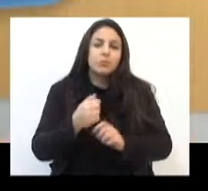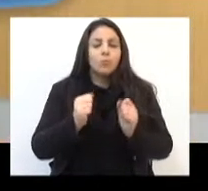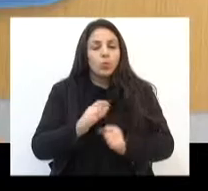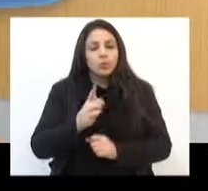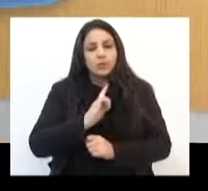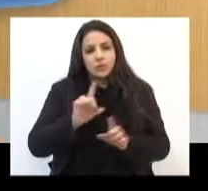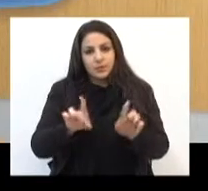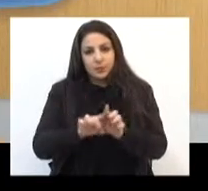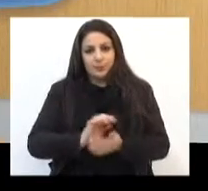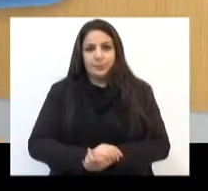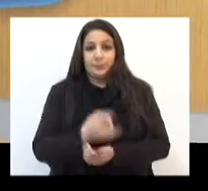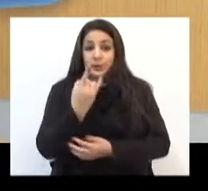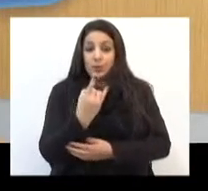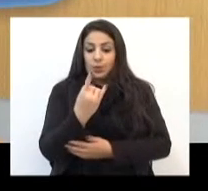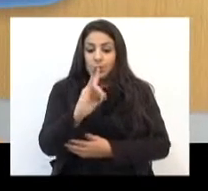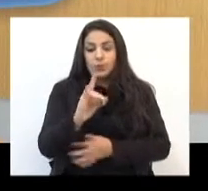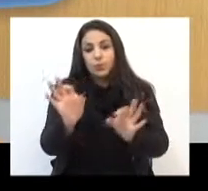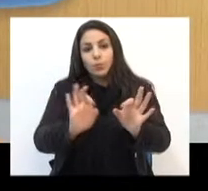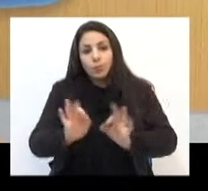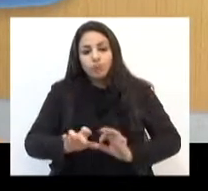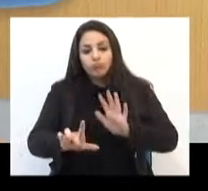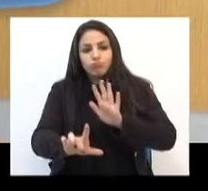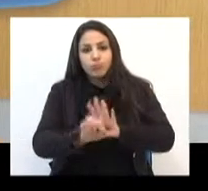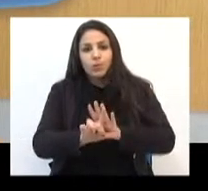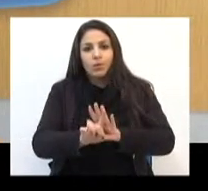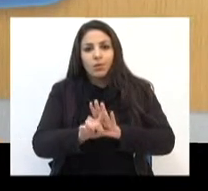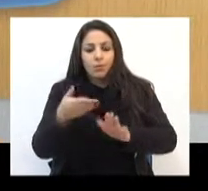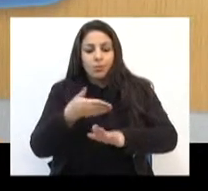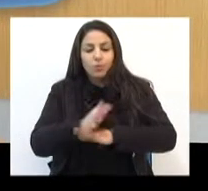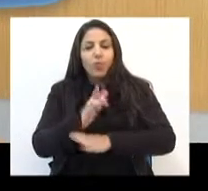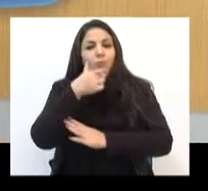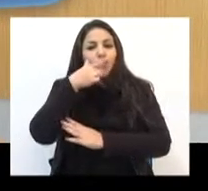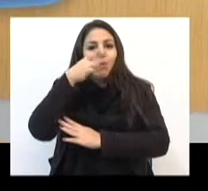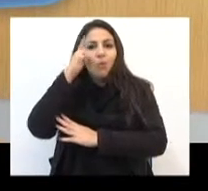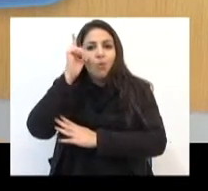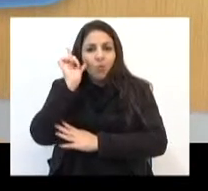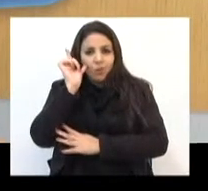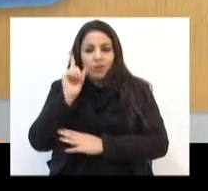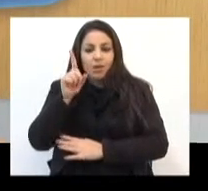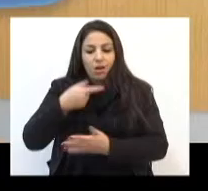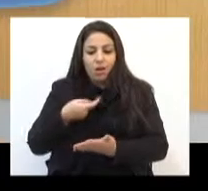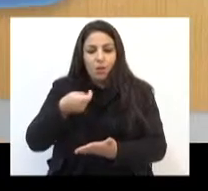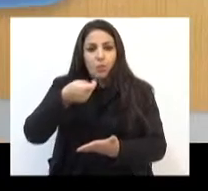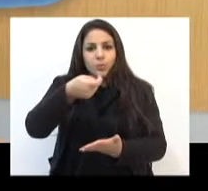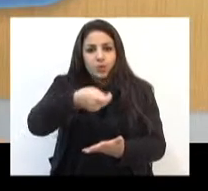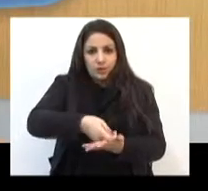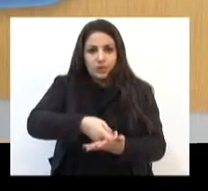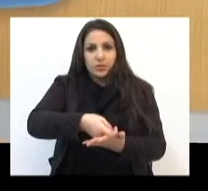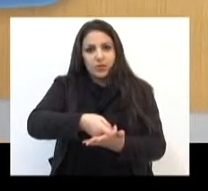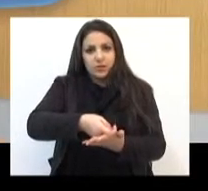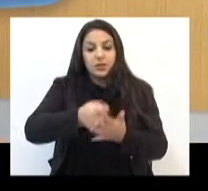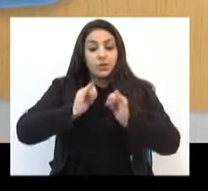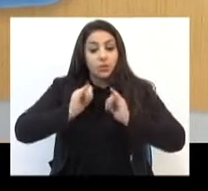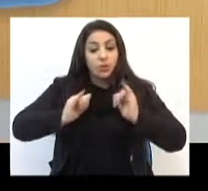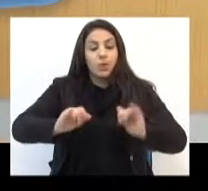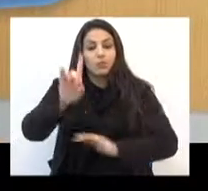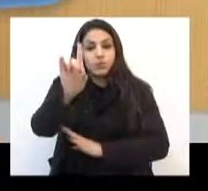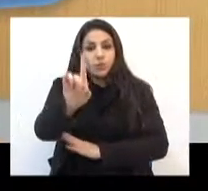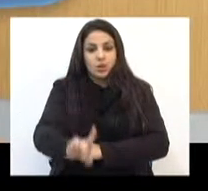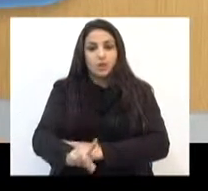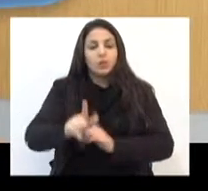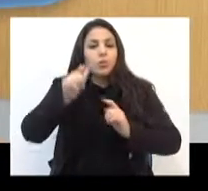91550422. Após a publicação da lei, a empresa que não se adequar será notificada e terá o prazo de 30